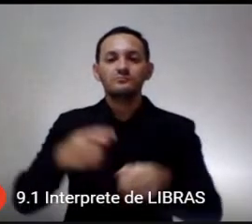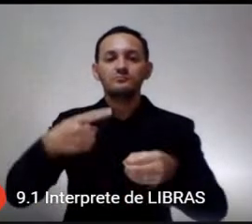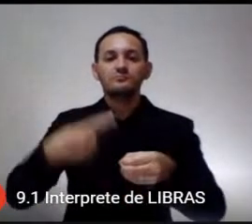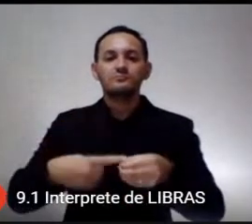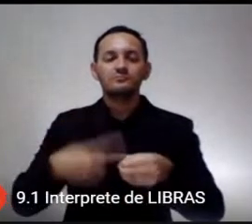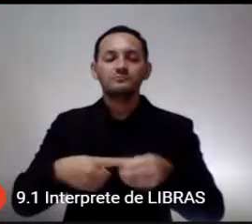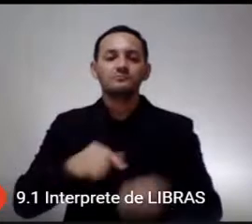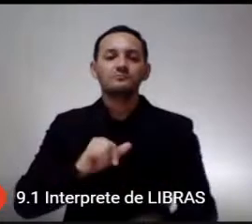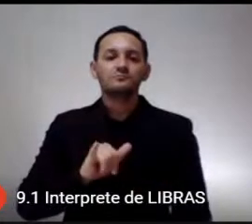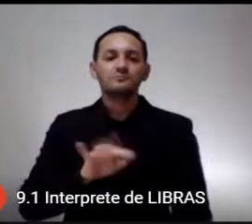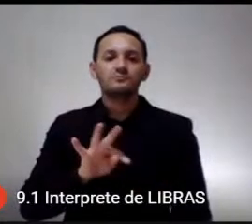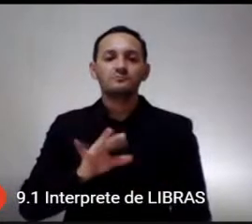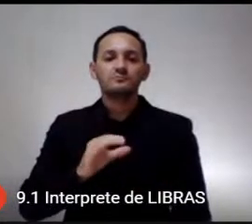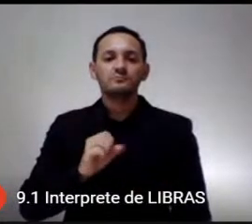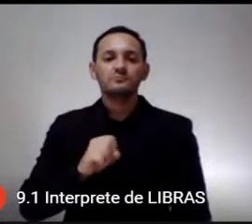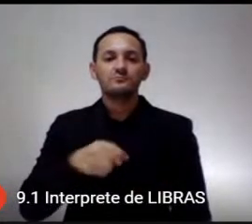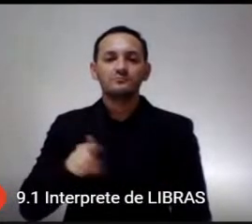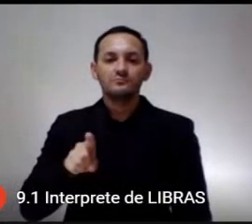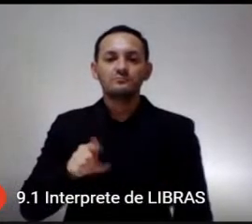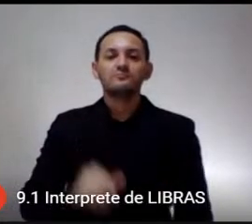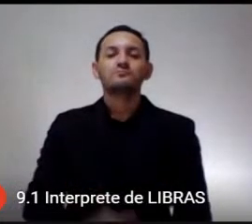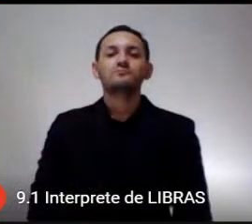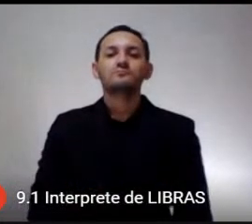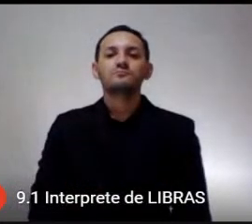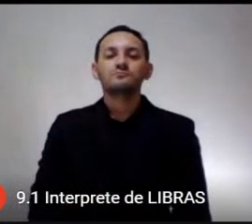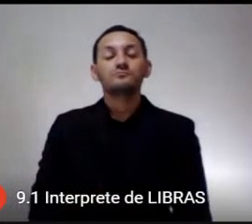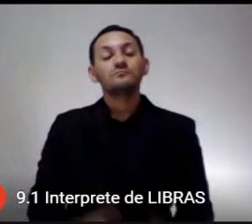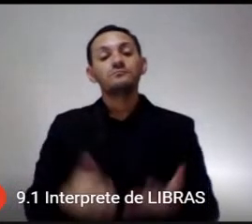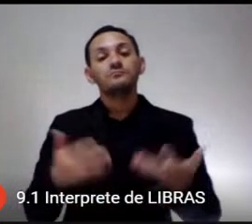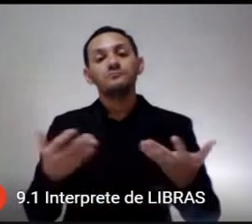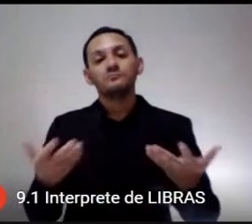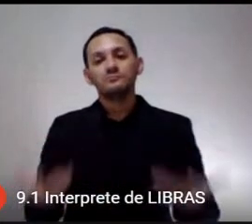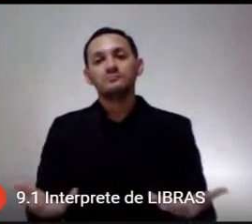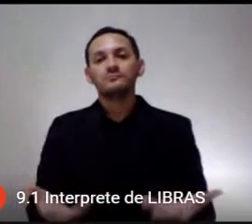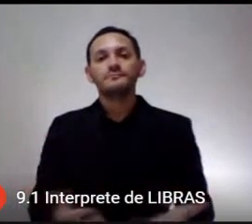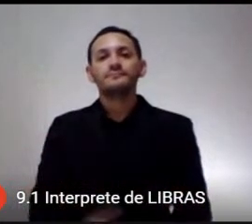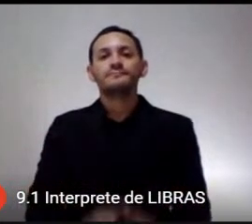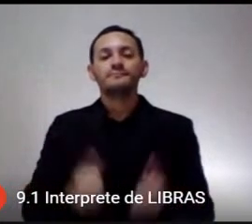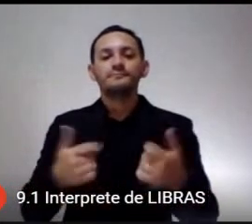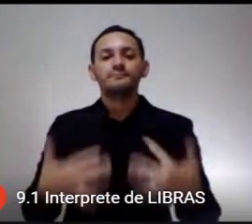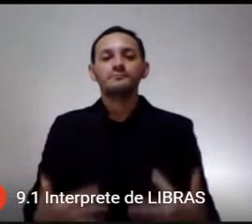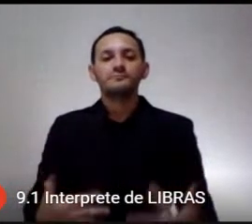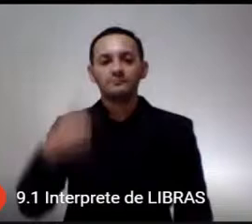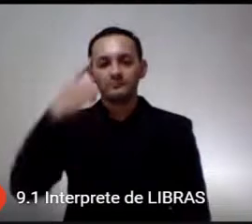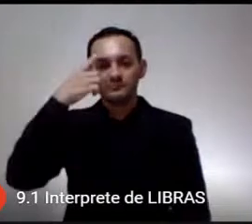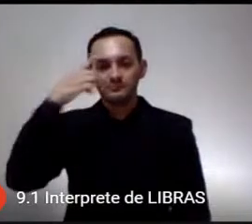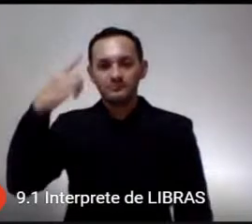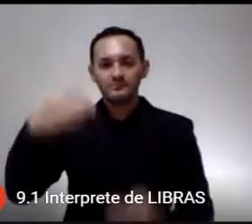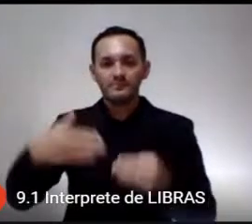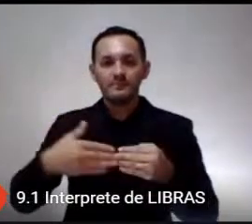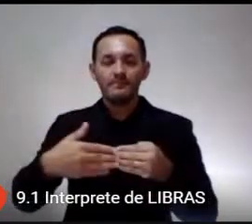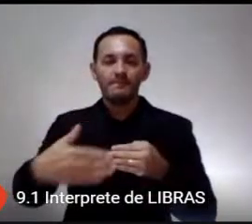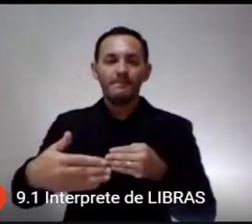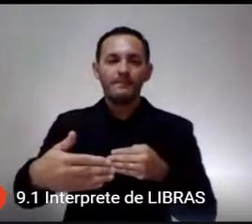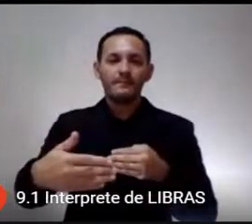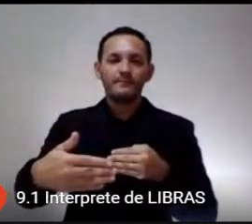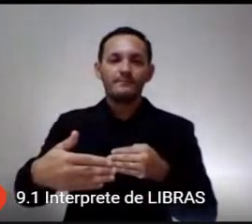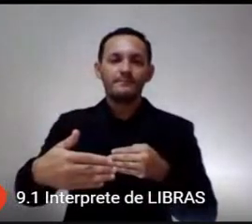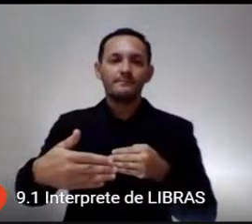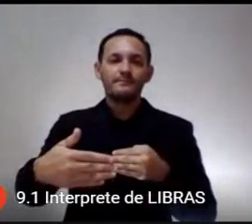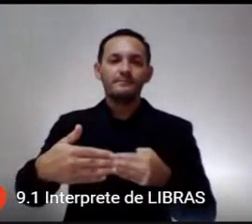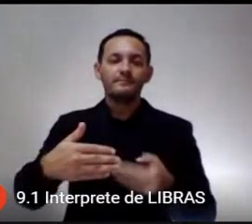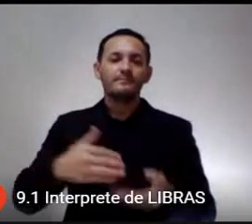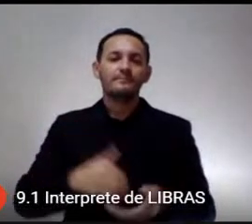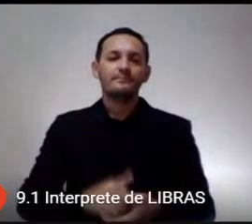Eleitoral, nesses termos. A questão da data do início, do marco inicial,